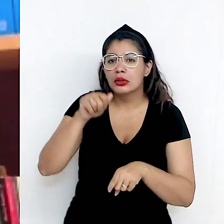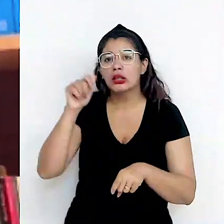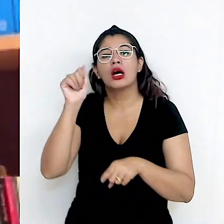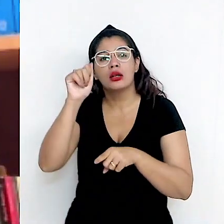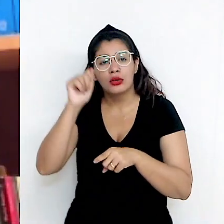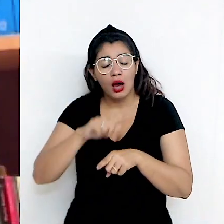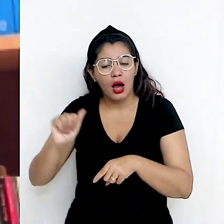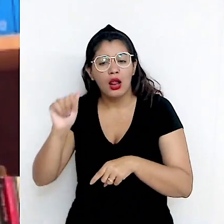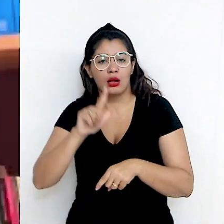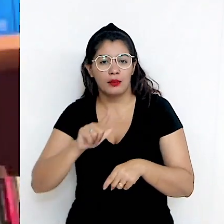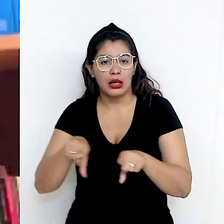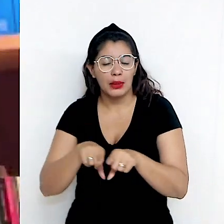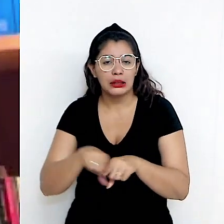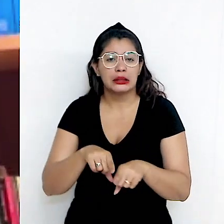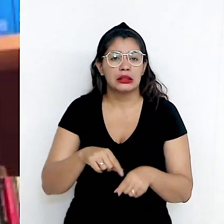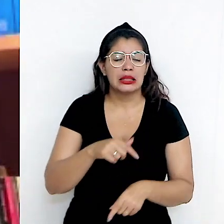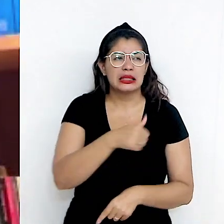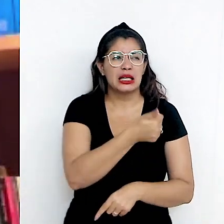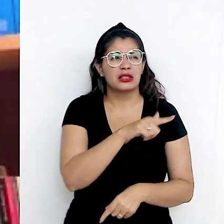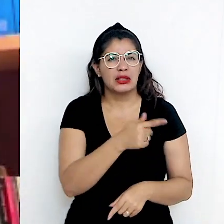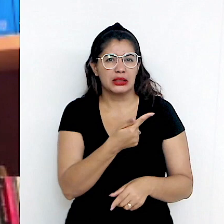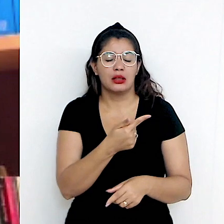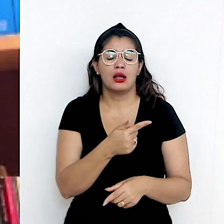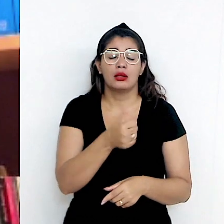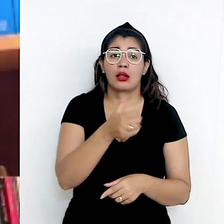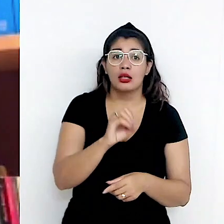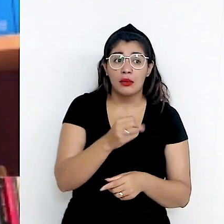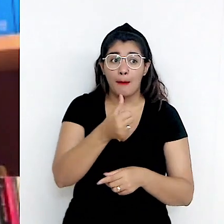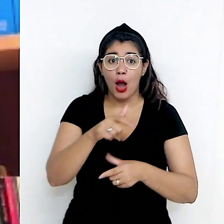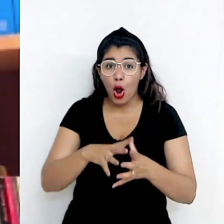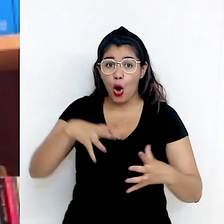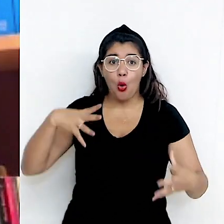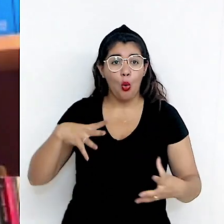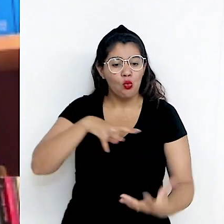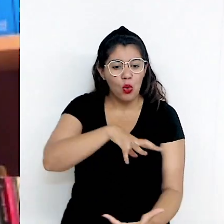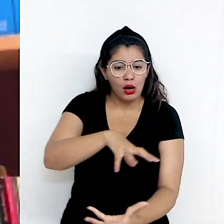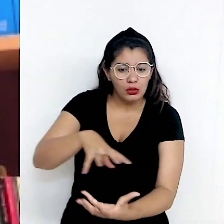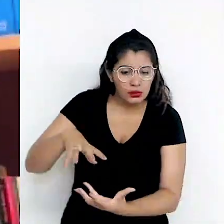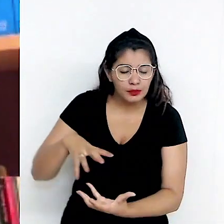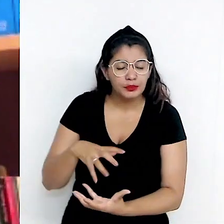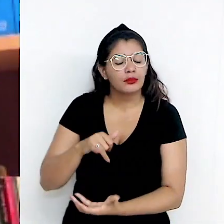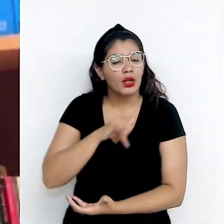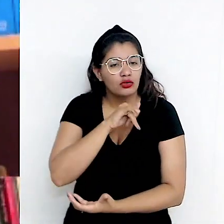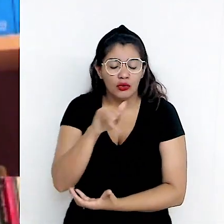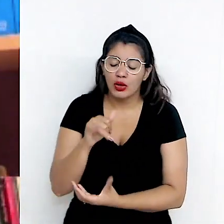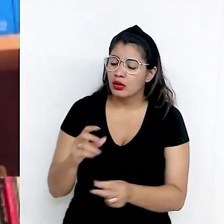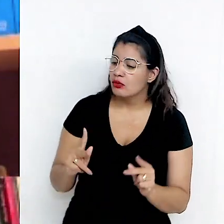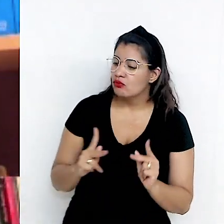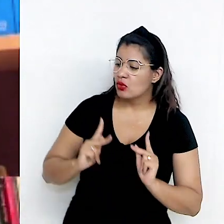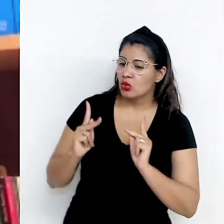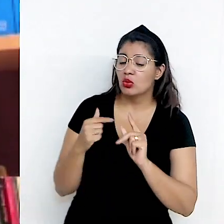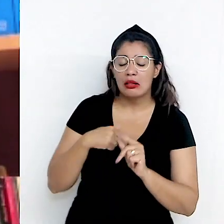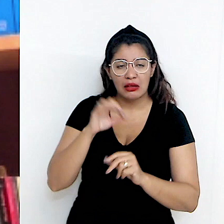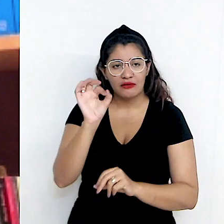população 127 milhões de habitantes a décima maior planeta o Japão e mencionei compartilham os valores que